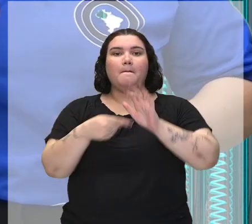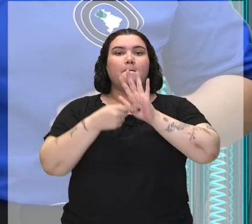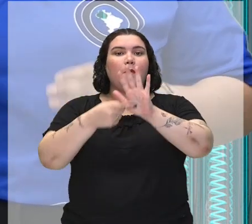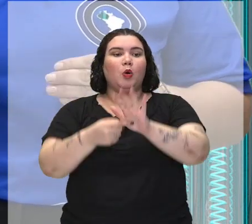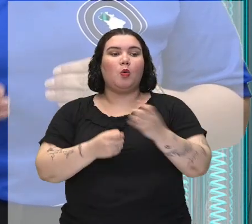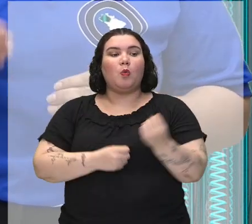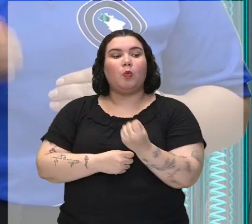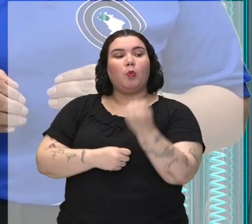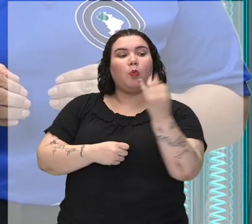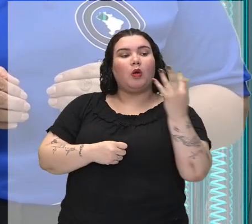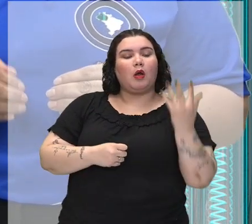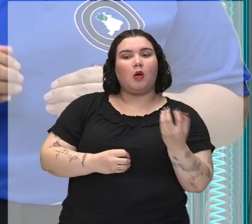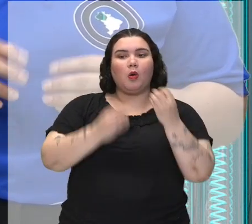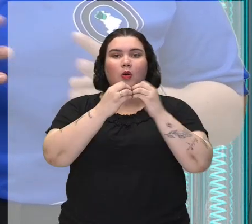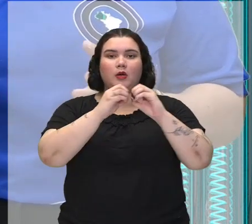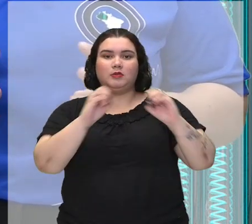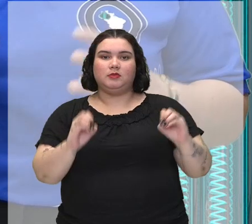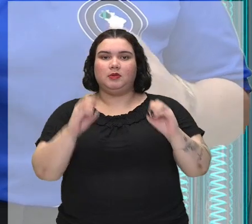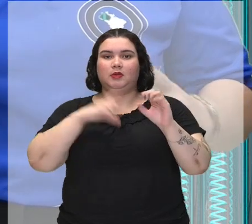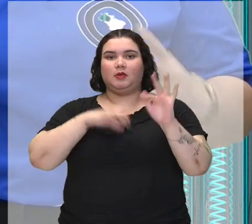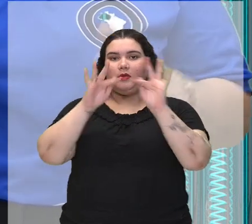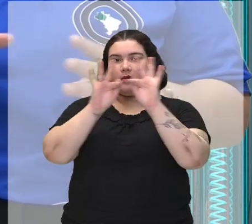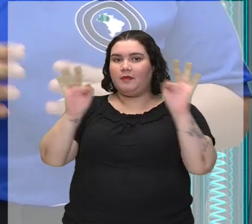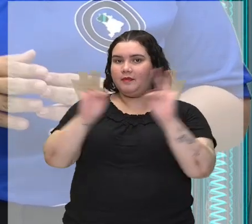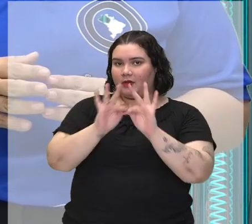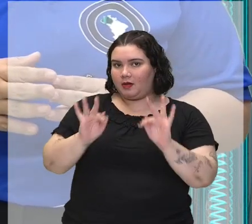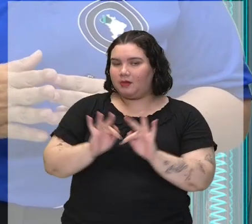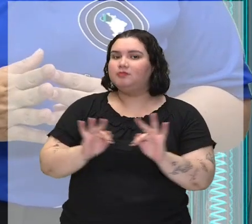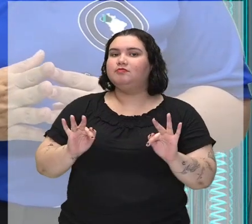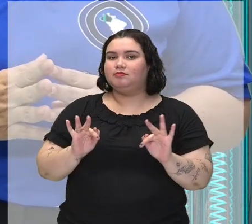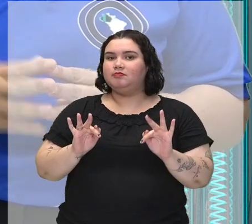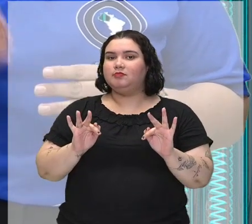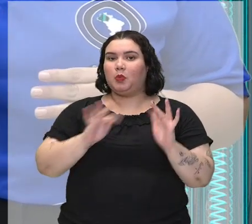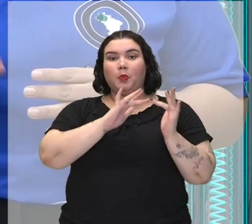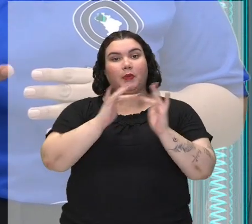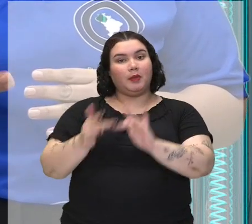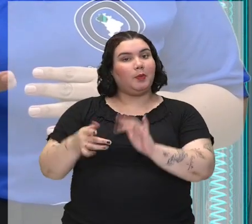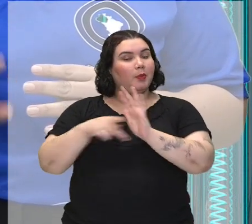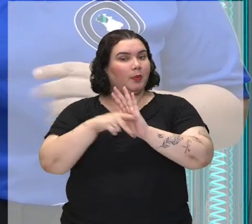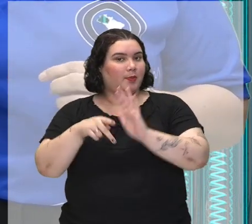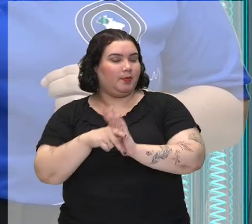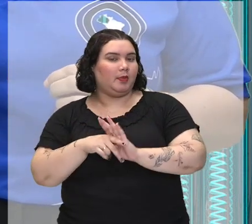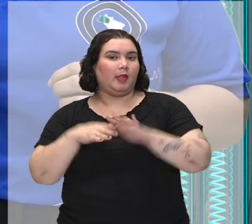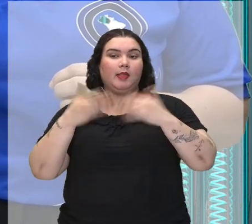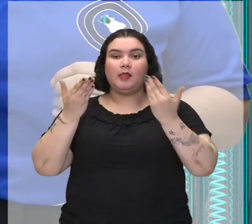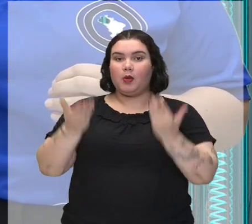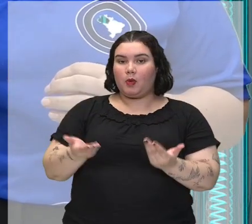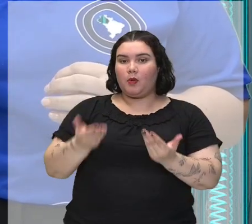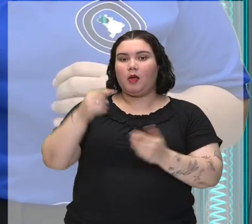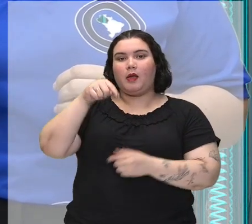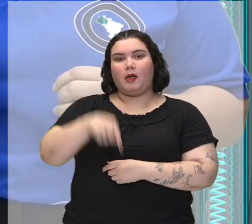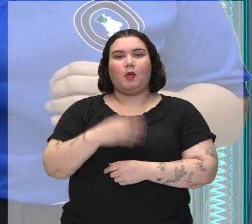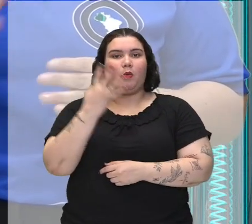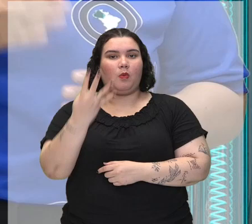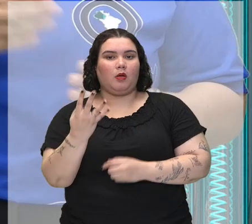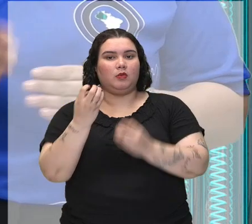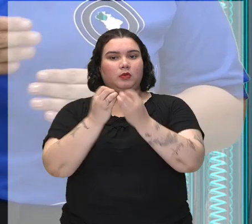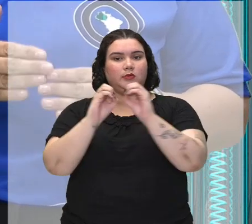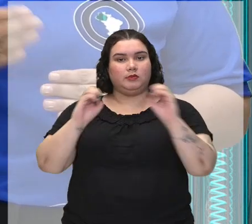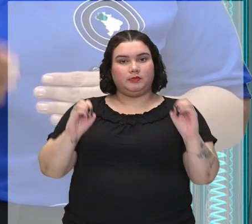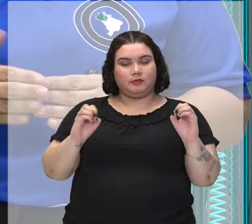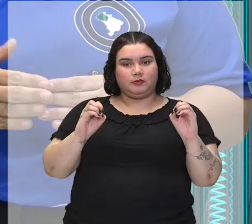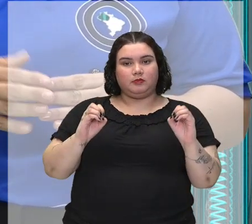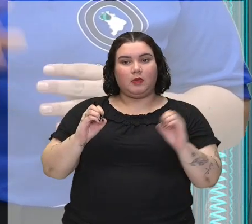nós quantas orações há dentro desse contexto. Então, nesse caso aí, são 4, né?